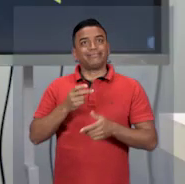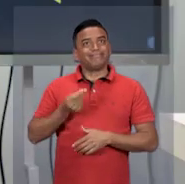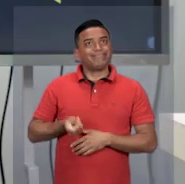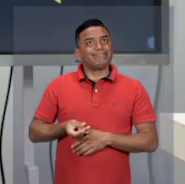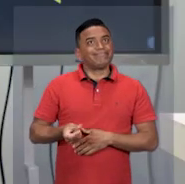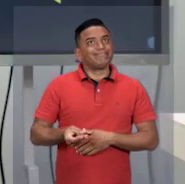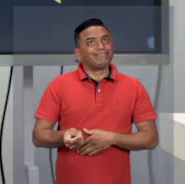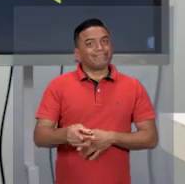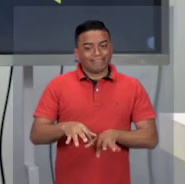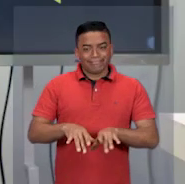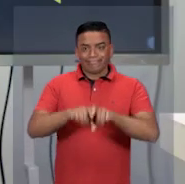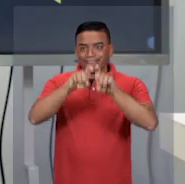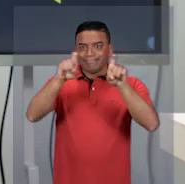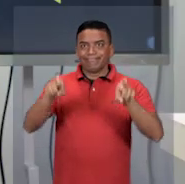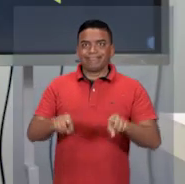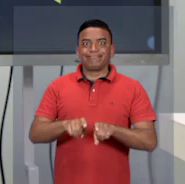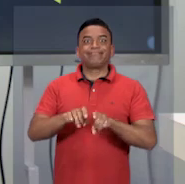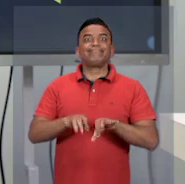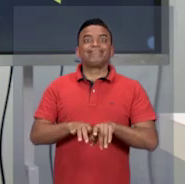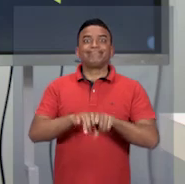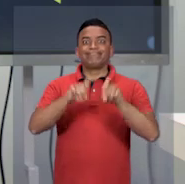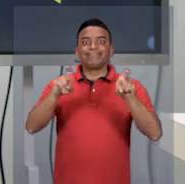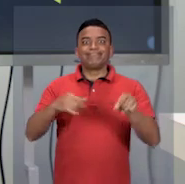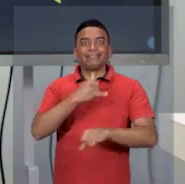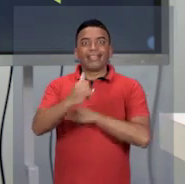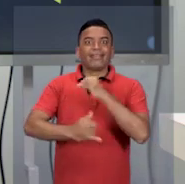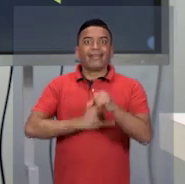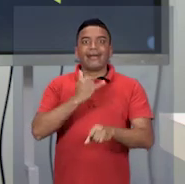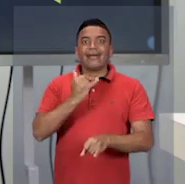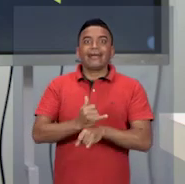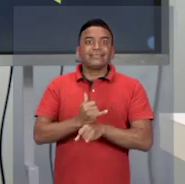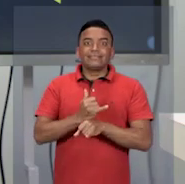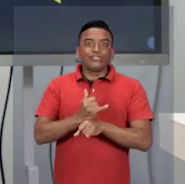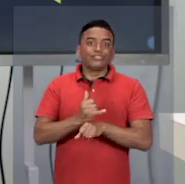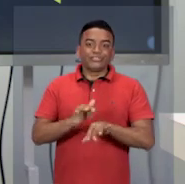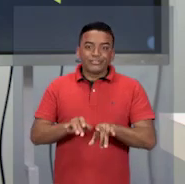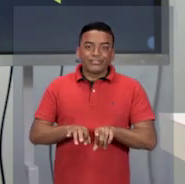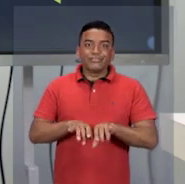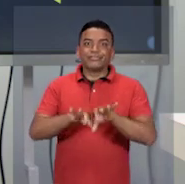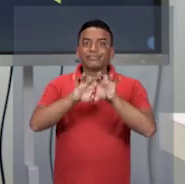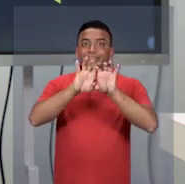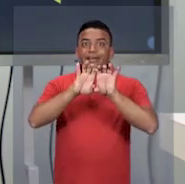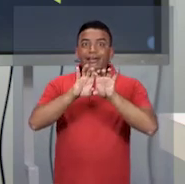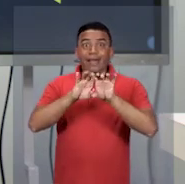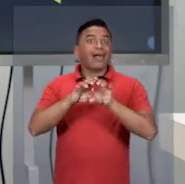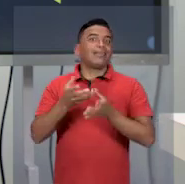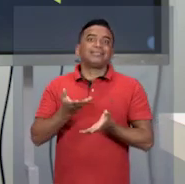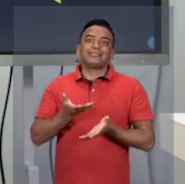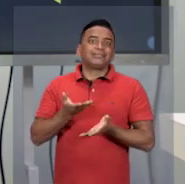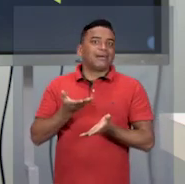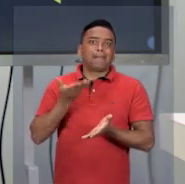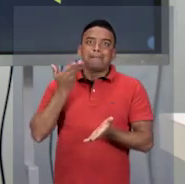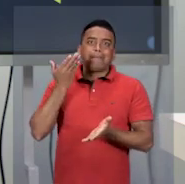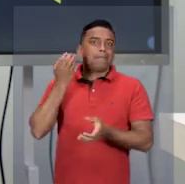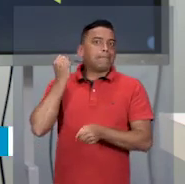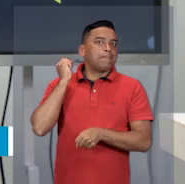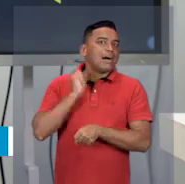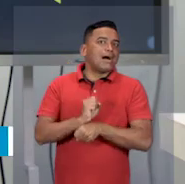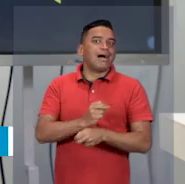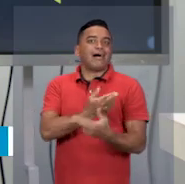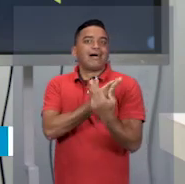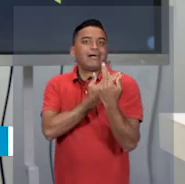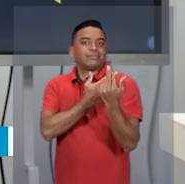tempo online neglect their other relationships. elas negligenciam